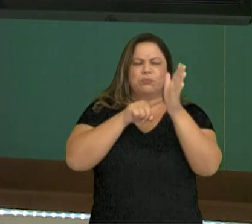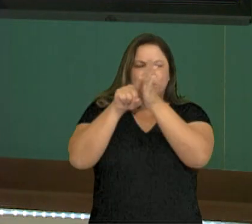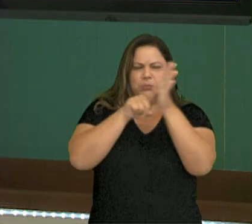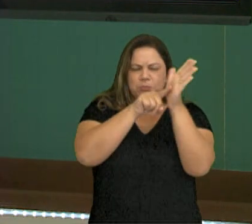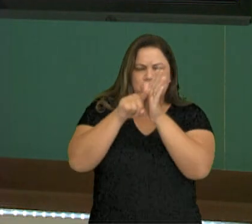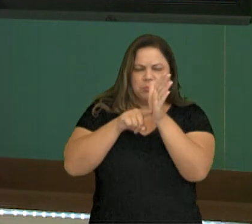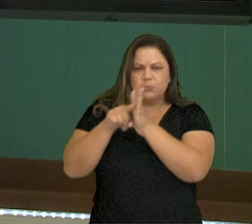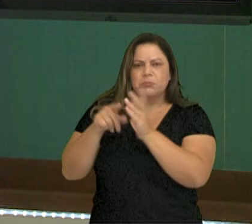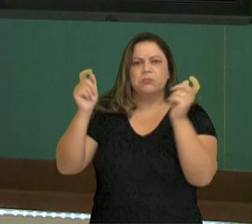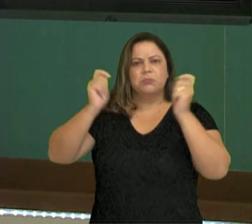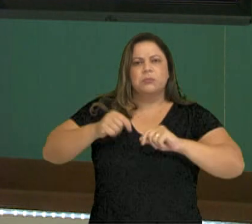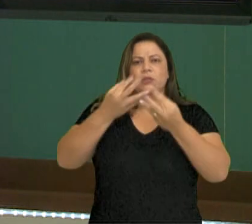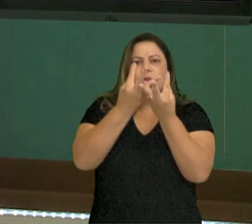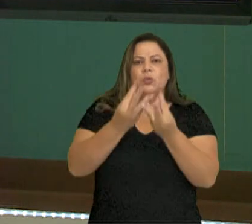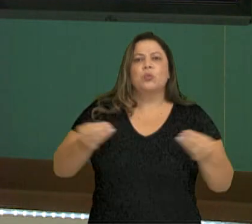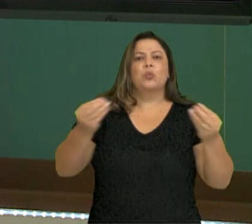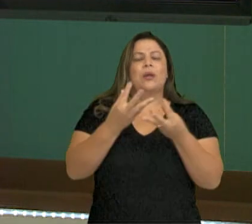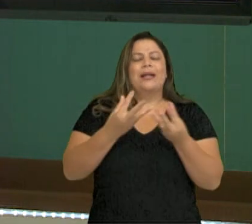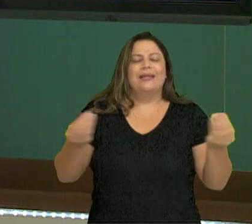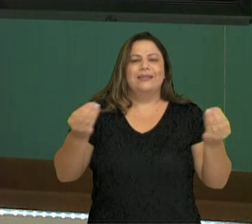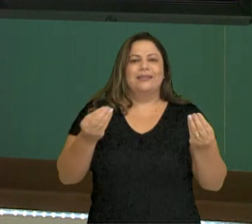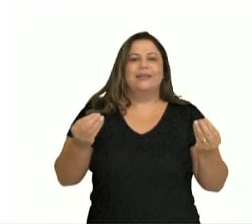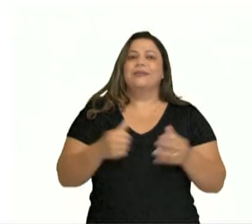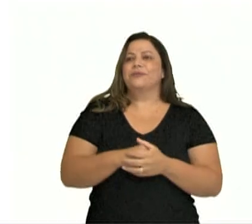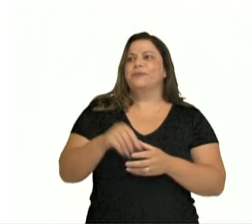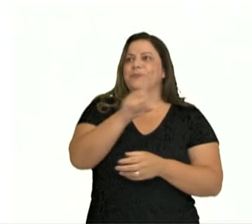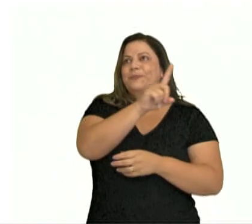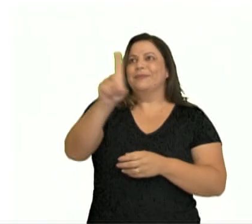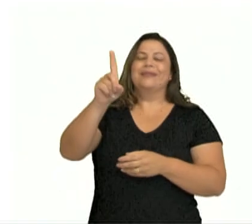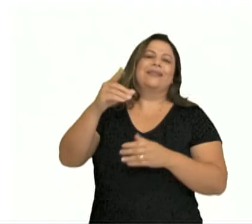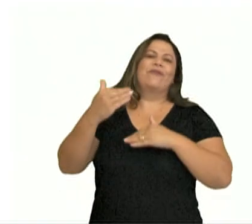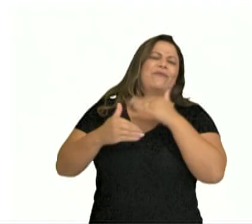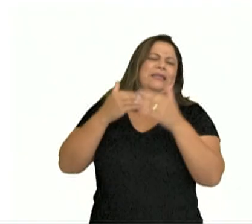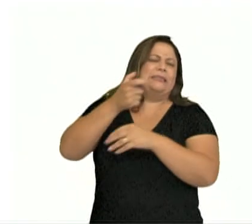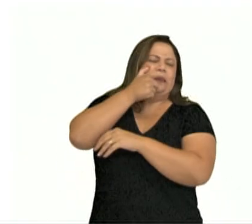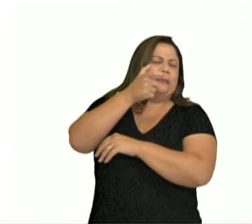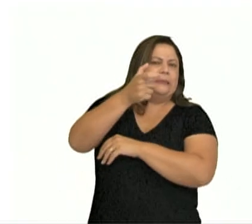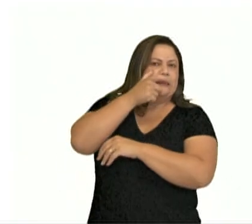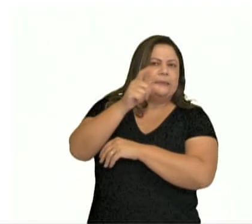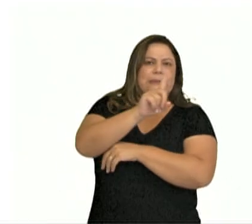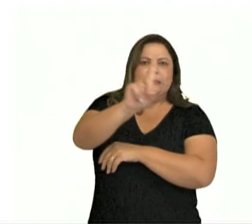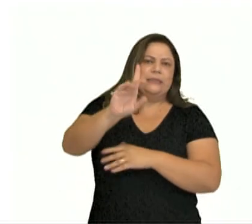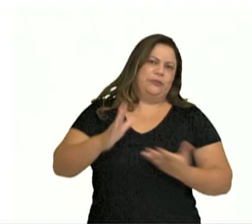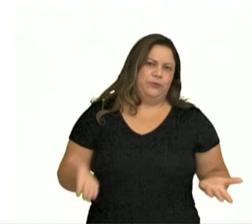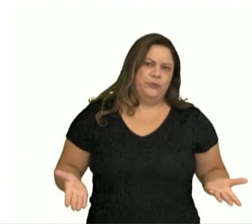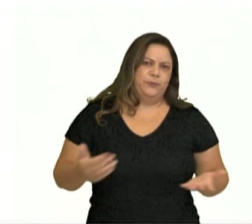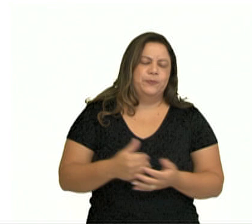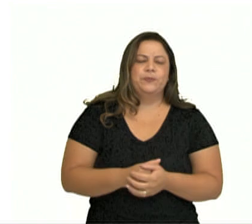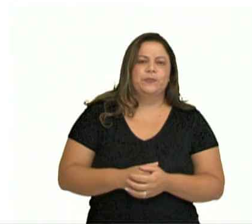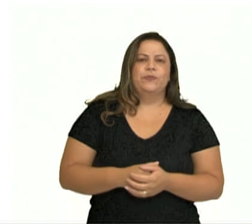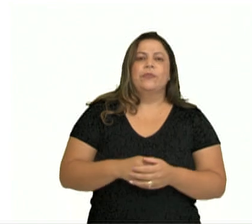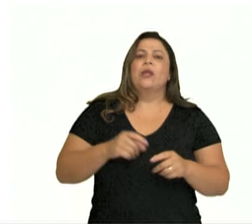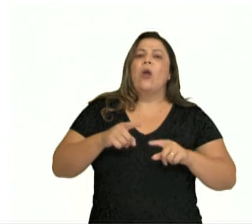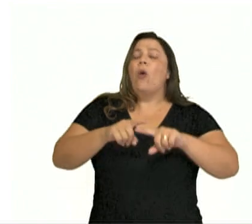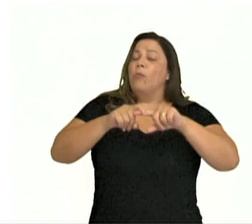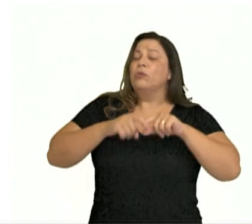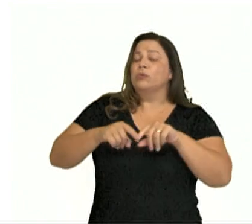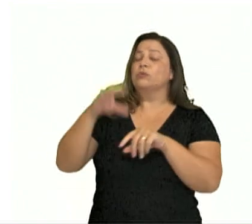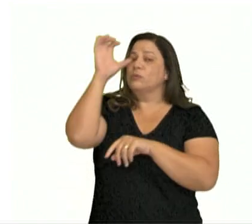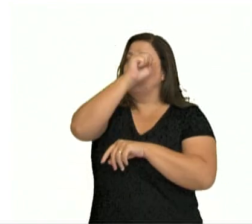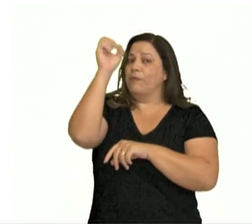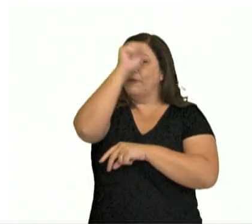de variáveis qualitativas? Ela não vai ser muito interessante, não. Então, por isso a gente vai aprender a